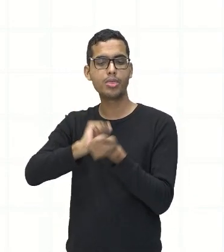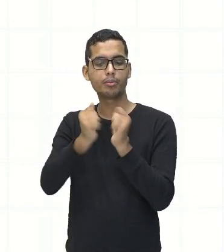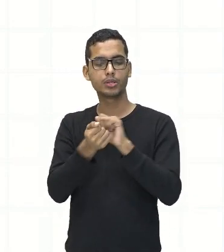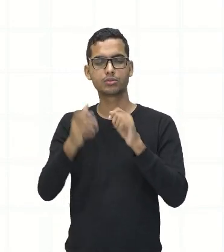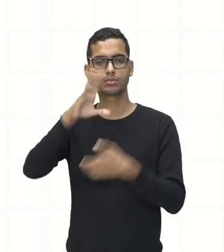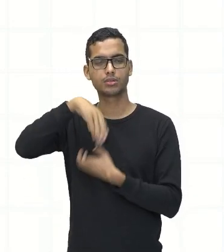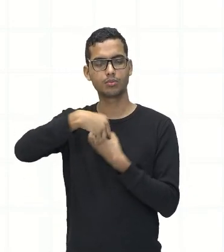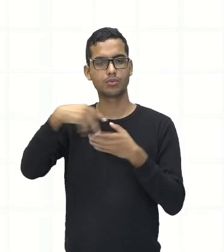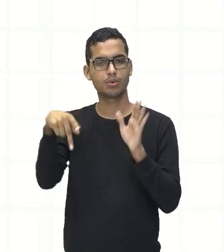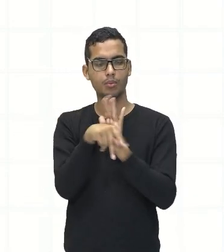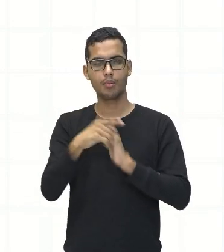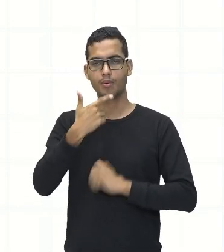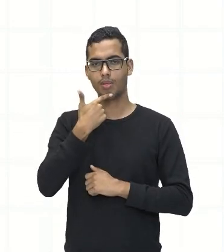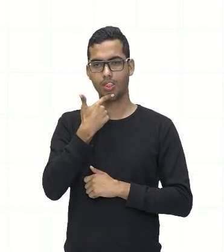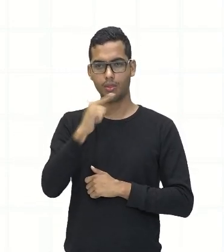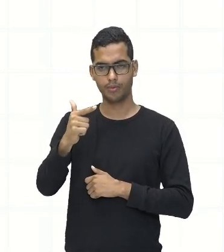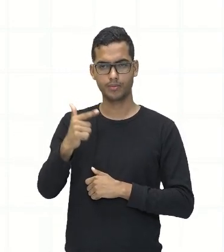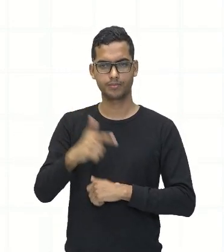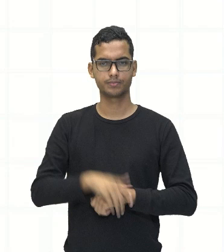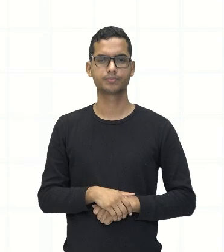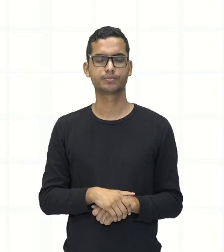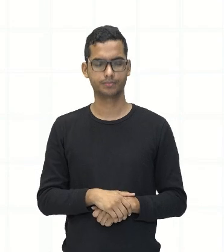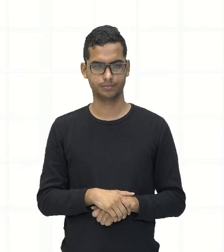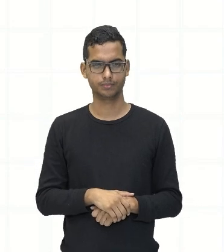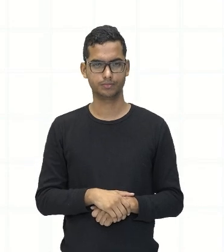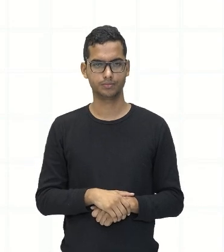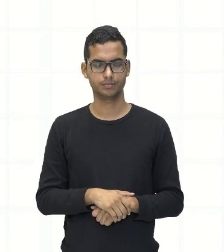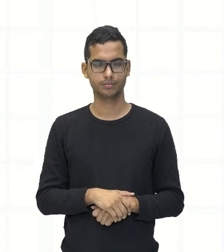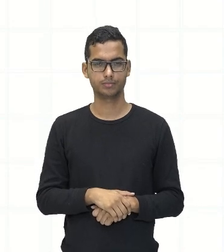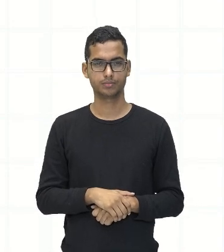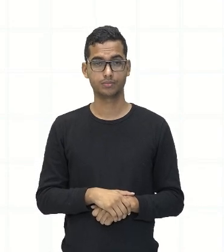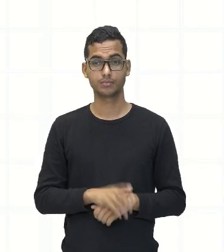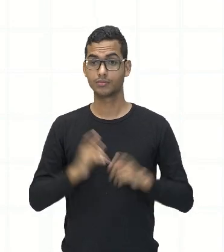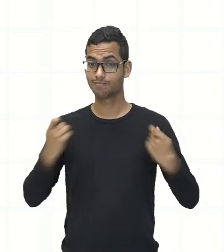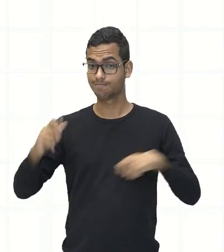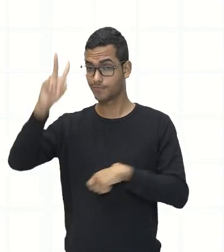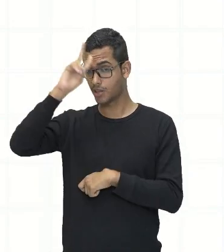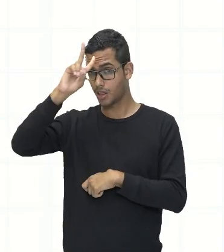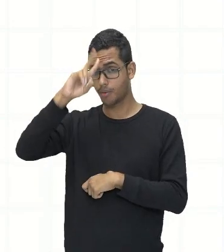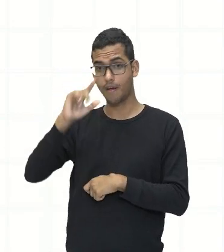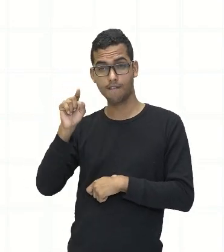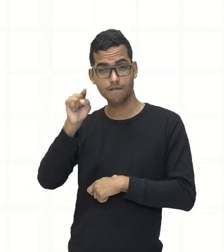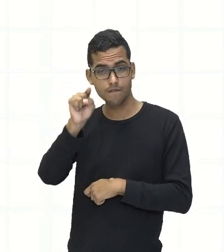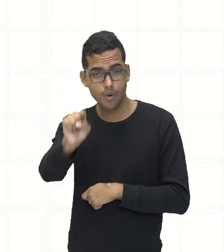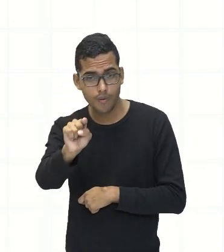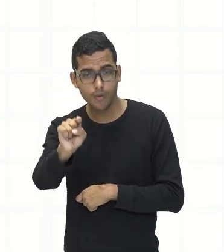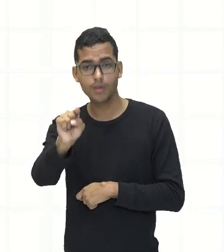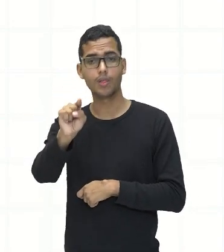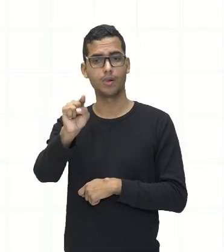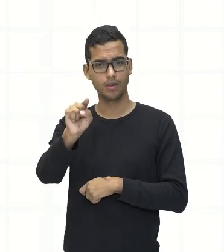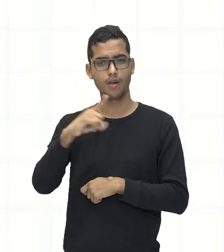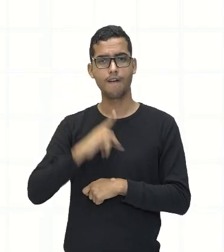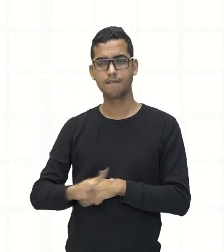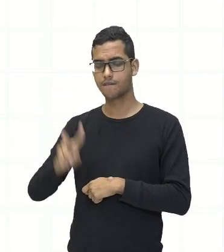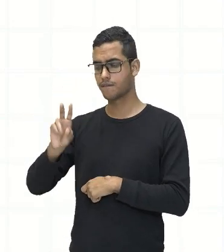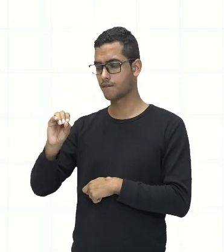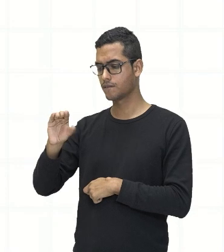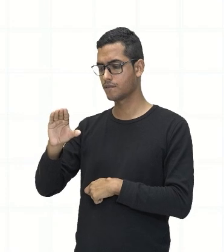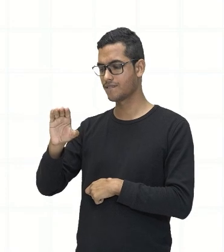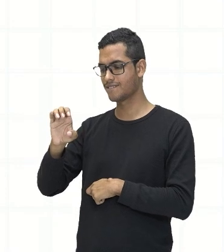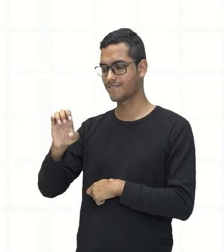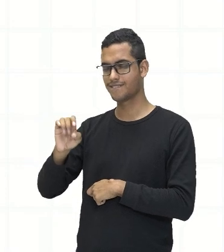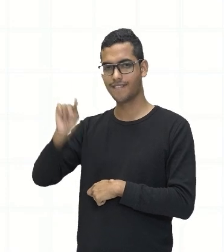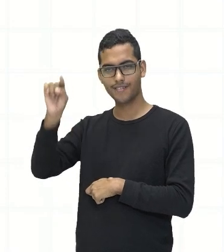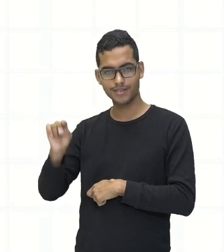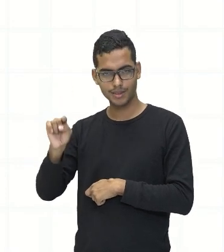língua, tá? Mas a gente tem que lembrar, o você ocupa, então, essa segunda